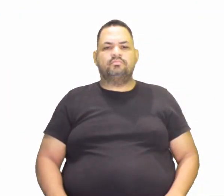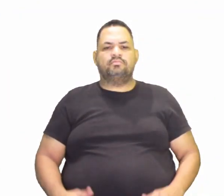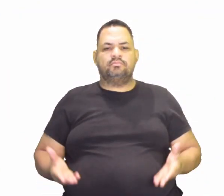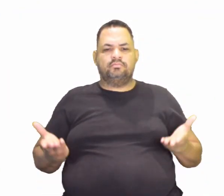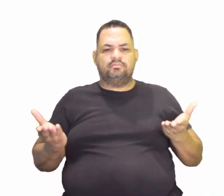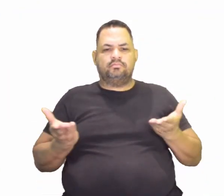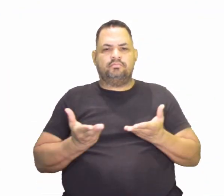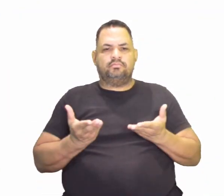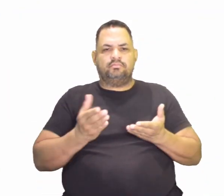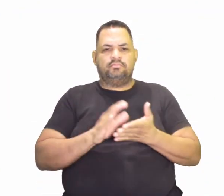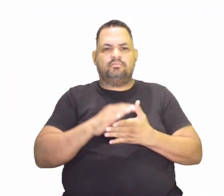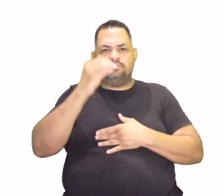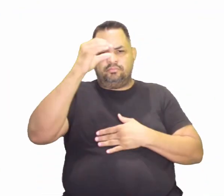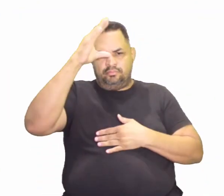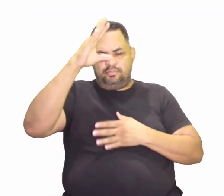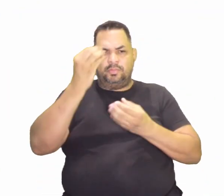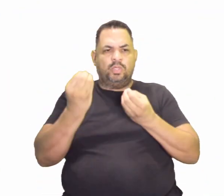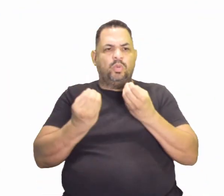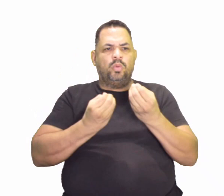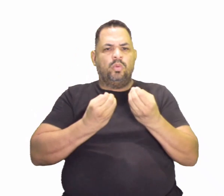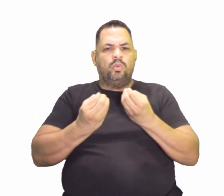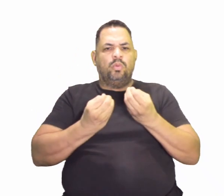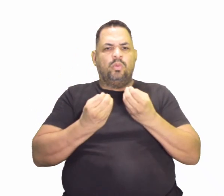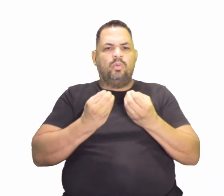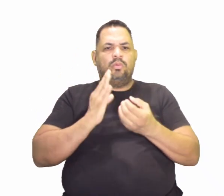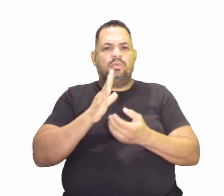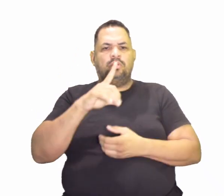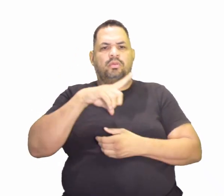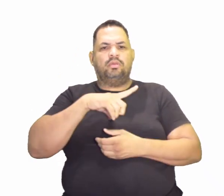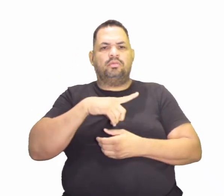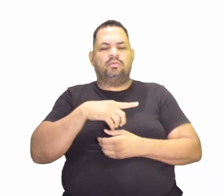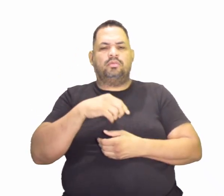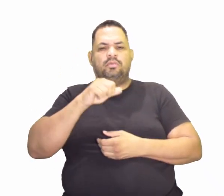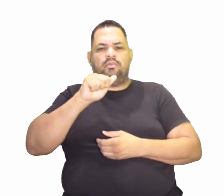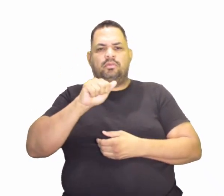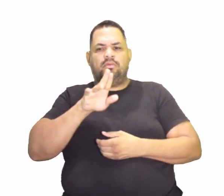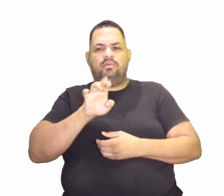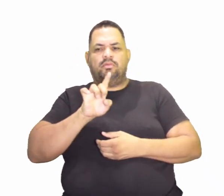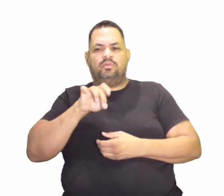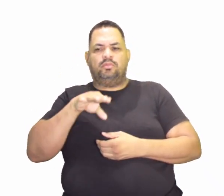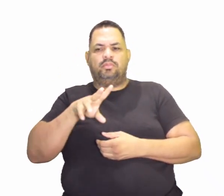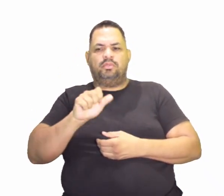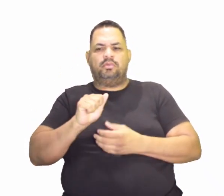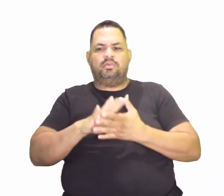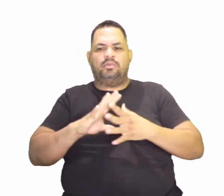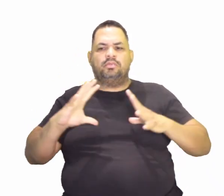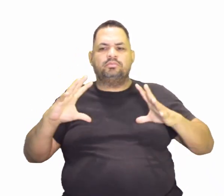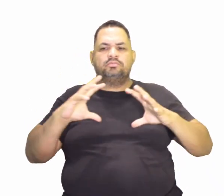Agora o conhecimento. Como que o conhecimento, já que temos autonomia, adquirimos,